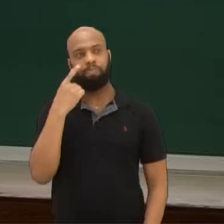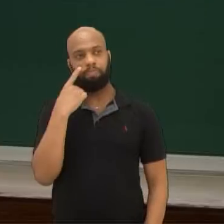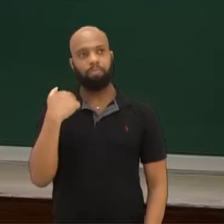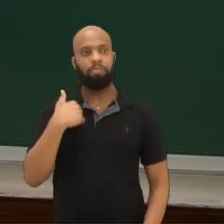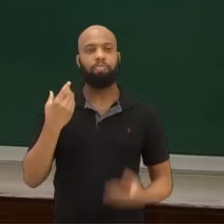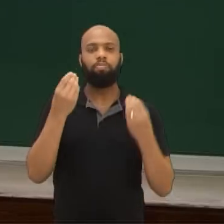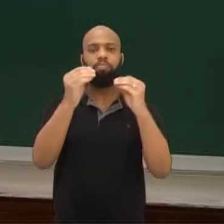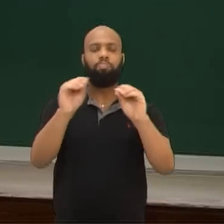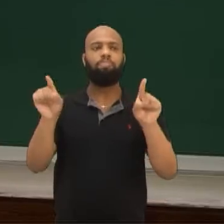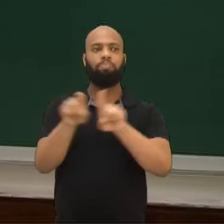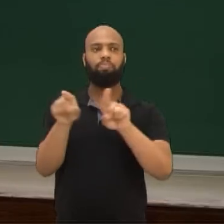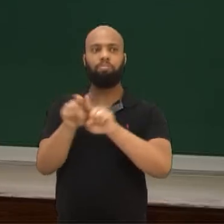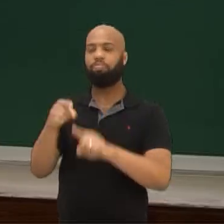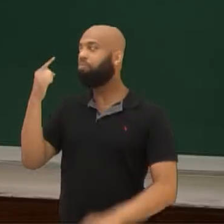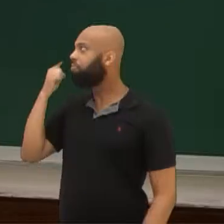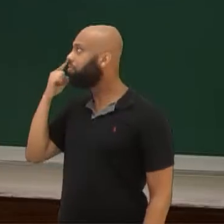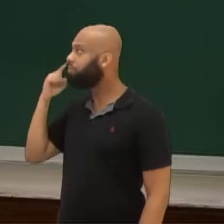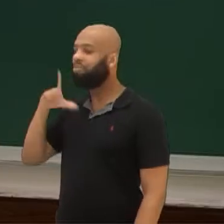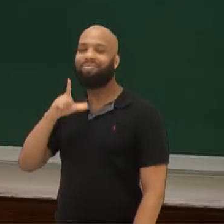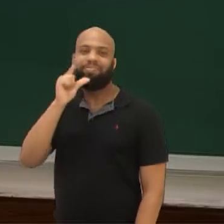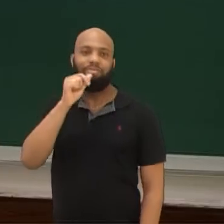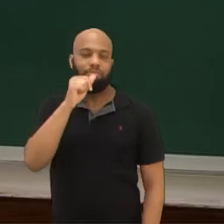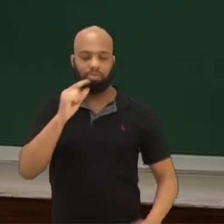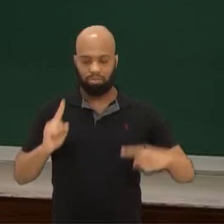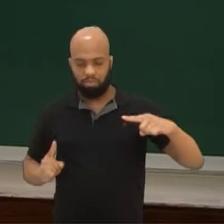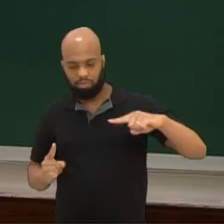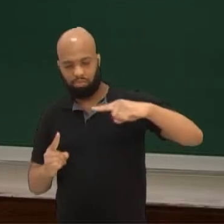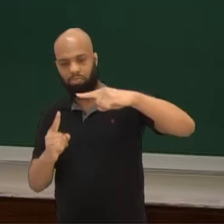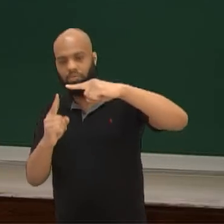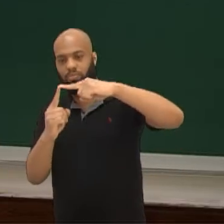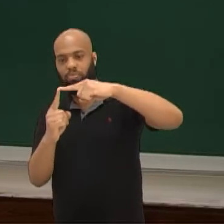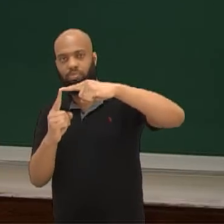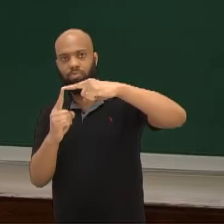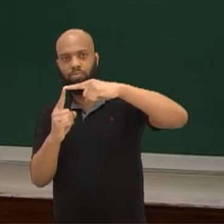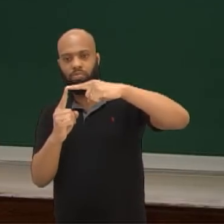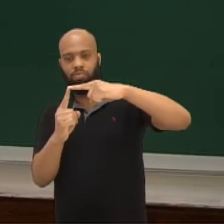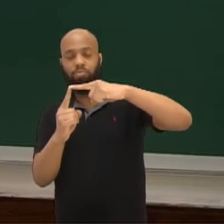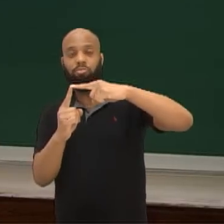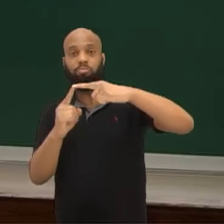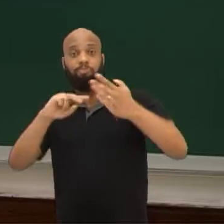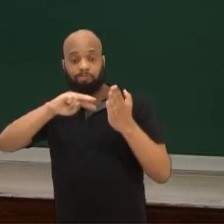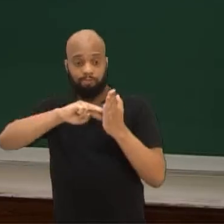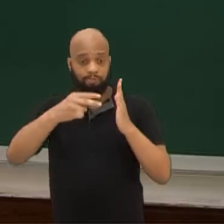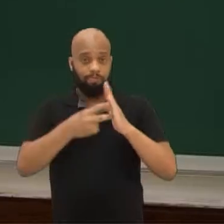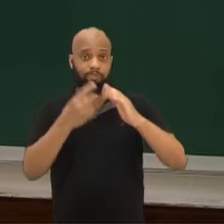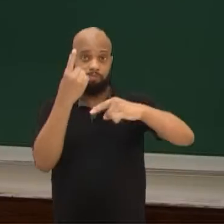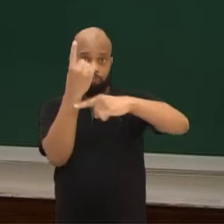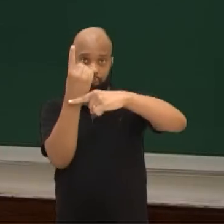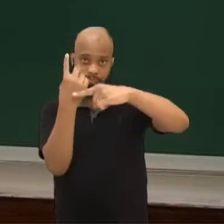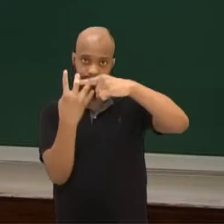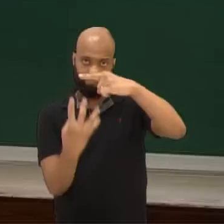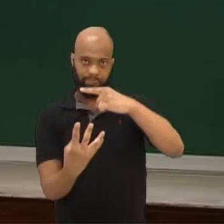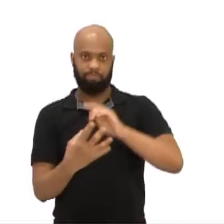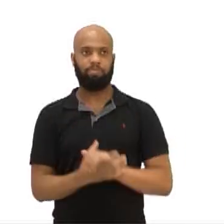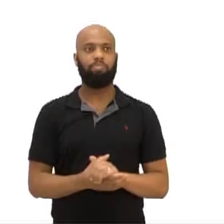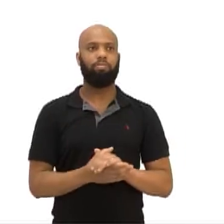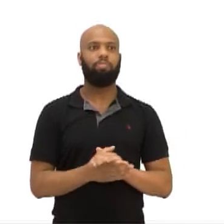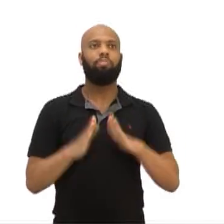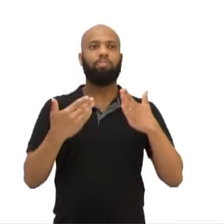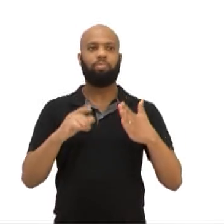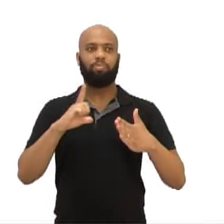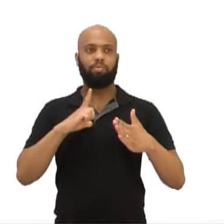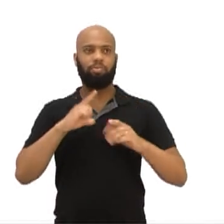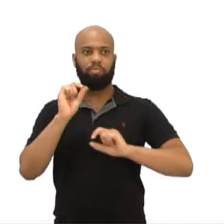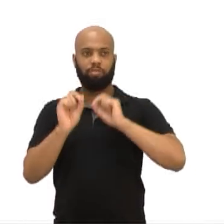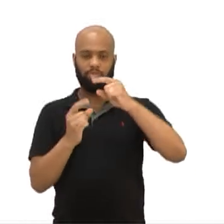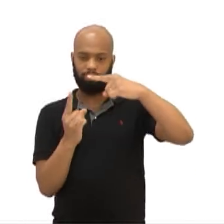professora também colocou para vocês, ó, o lápis, né? Um lápis e outro lápis e um quarto da volta. E o que quer dizer isso? O ponto O,